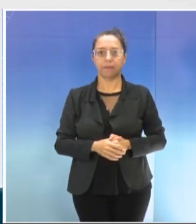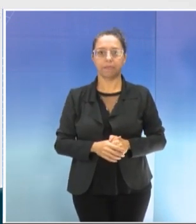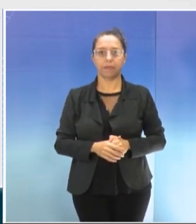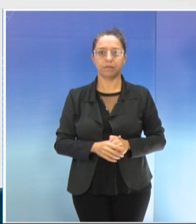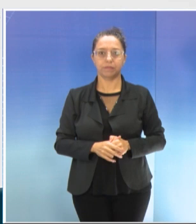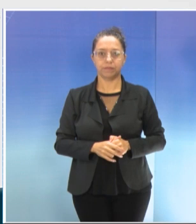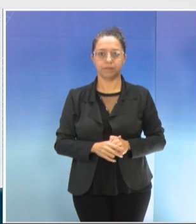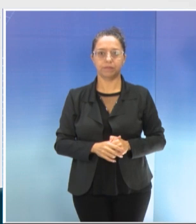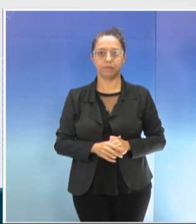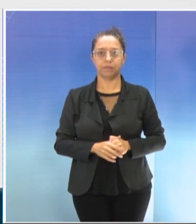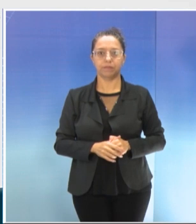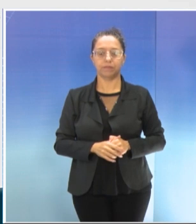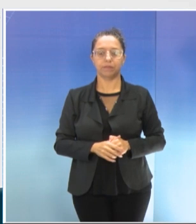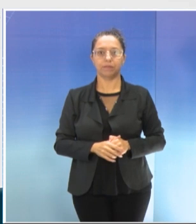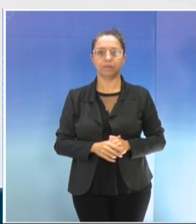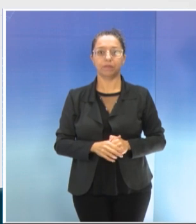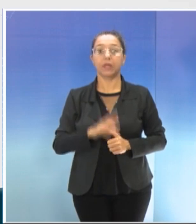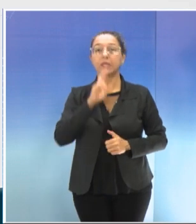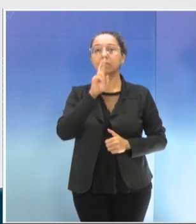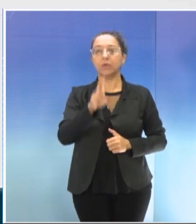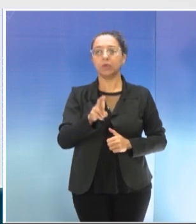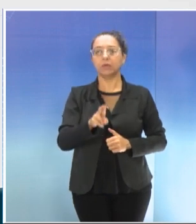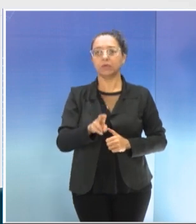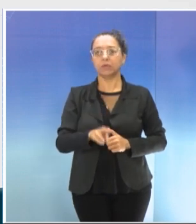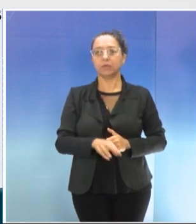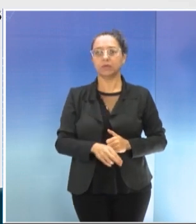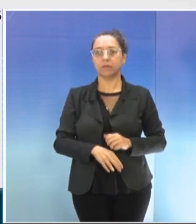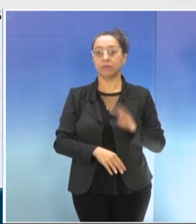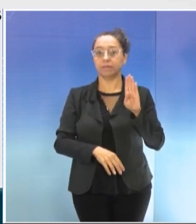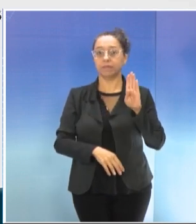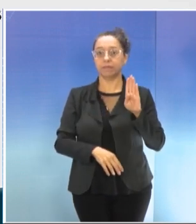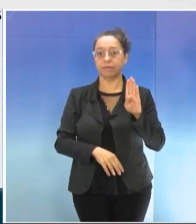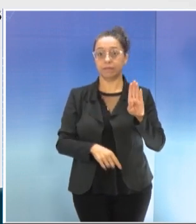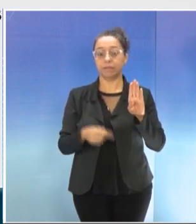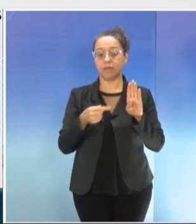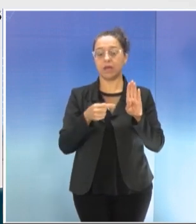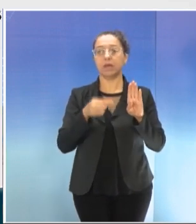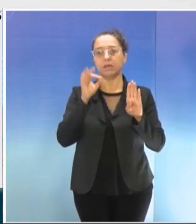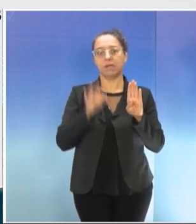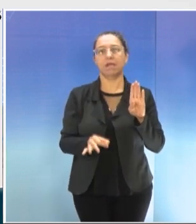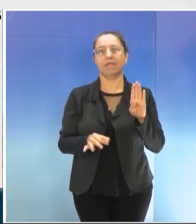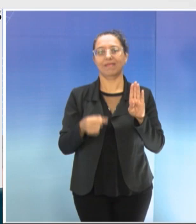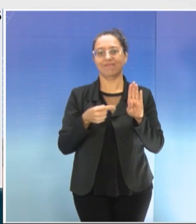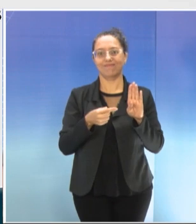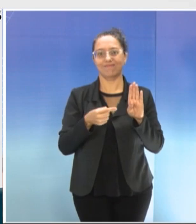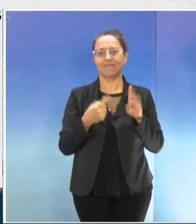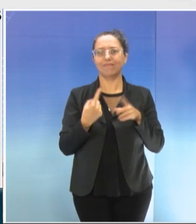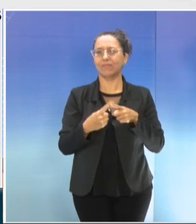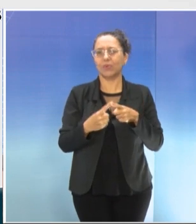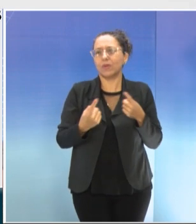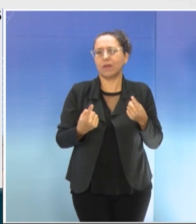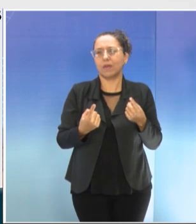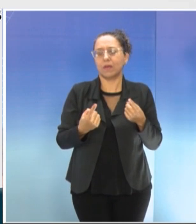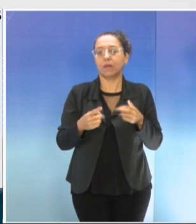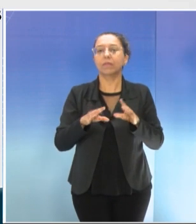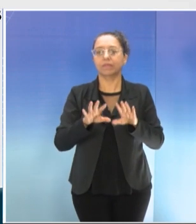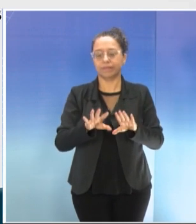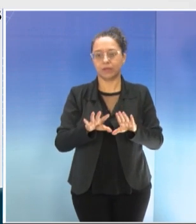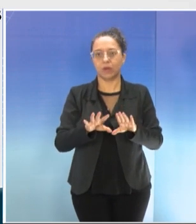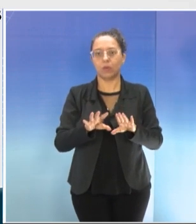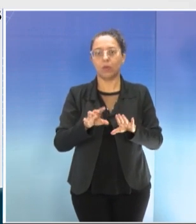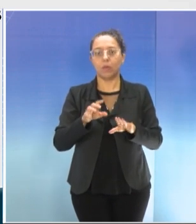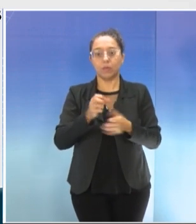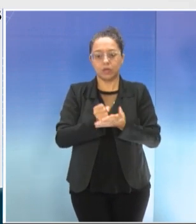resposta certa? A resposta certa é a resposta letra B, tá? Por que a letra